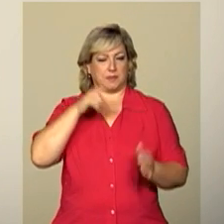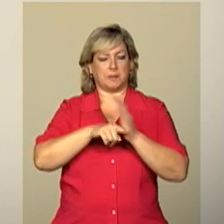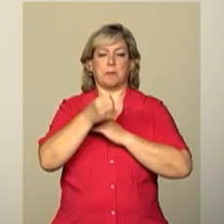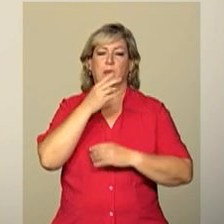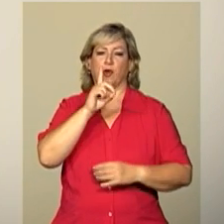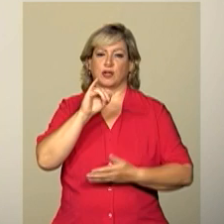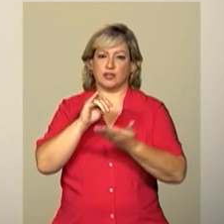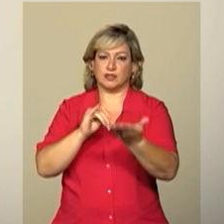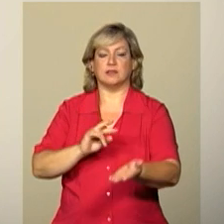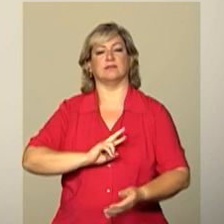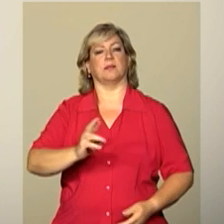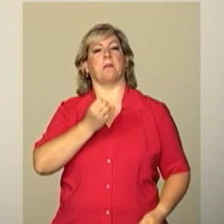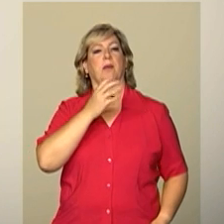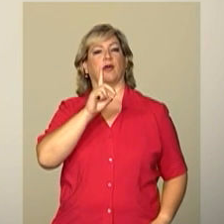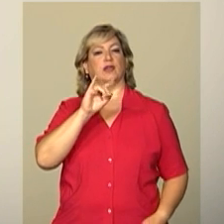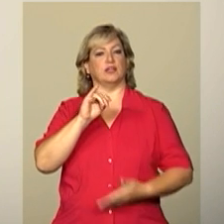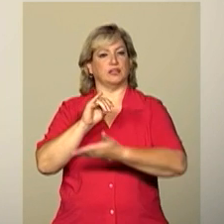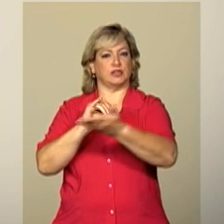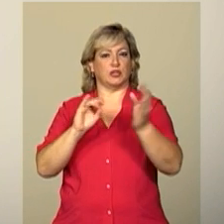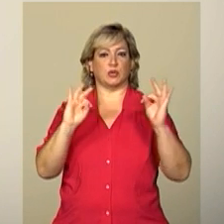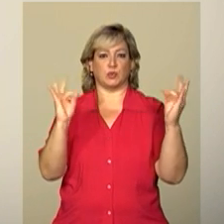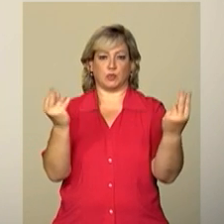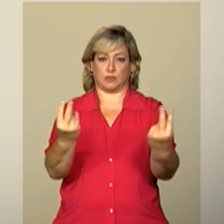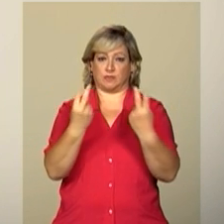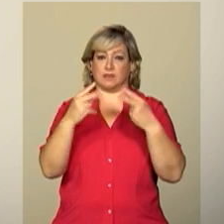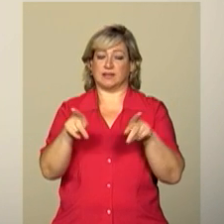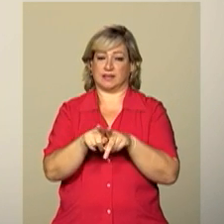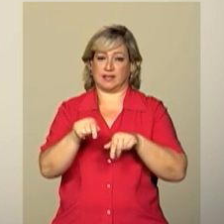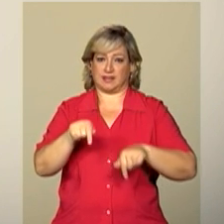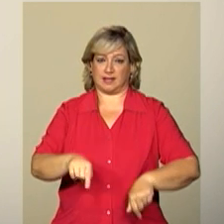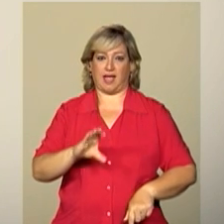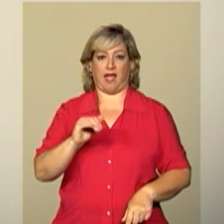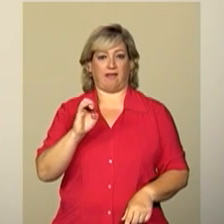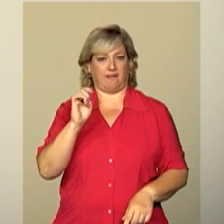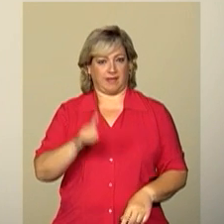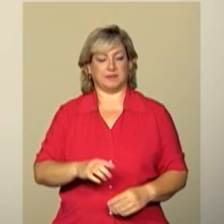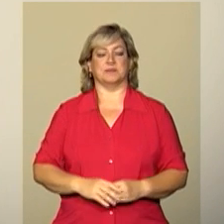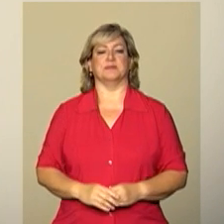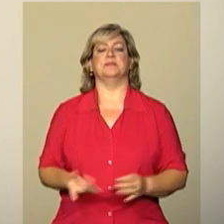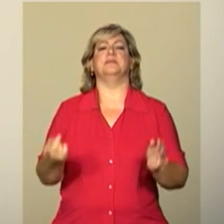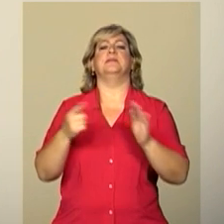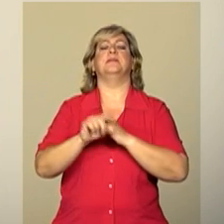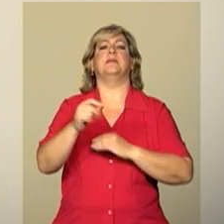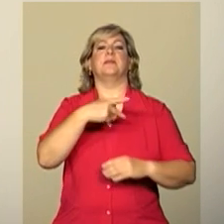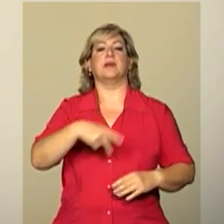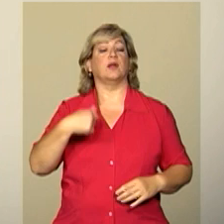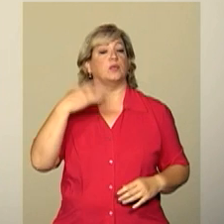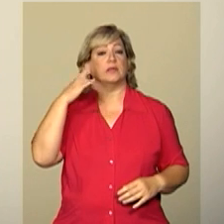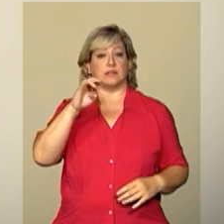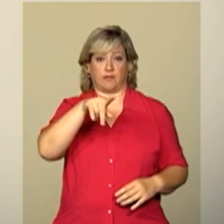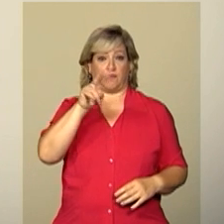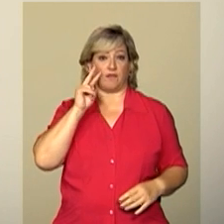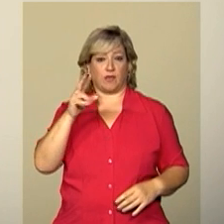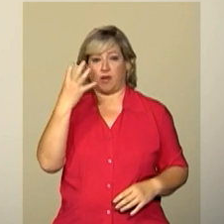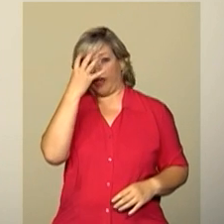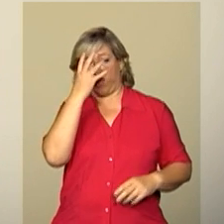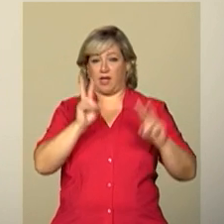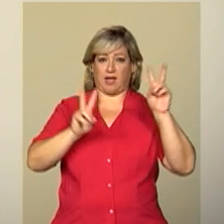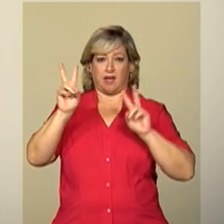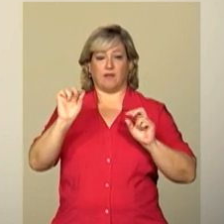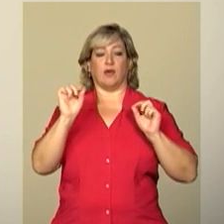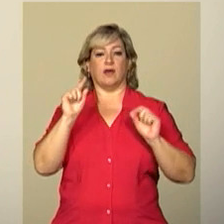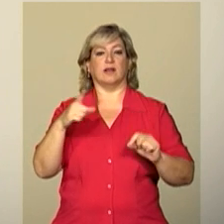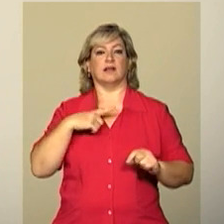presidenta Bom dia Luciano e bom dia para você que nos acompanha aqui no café presidenta não sei se a senhora viu o enredo da escola de samba